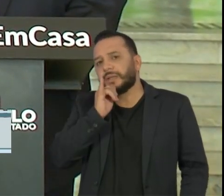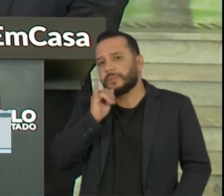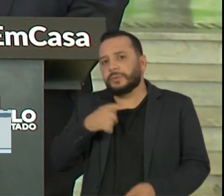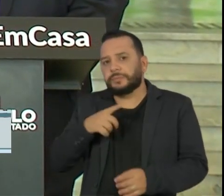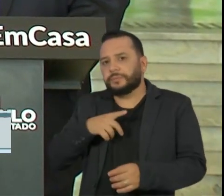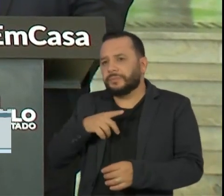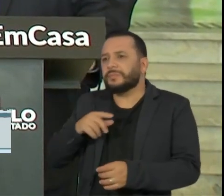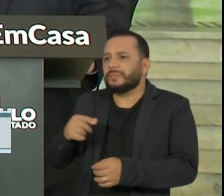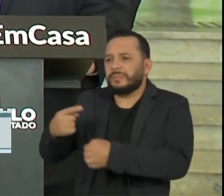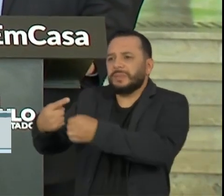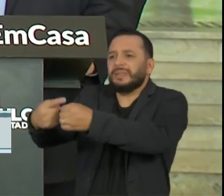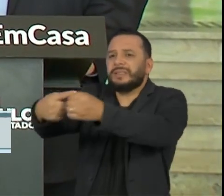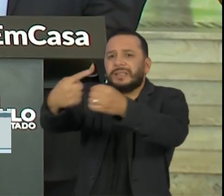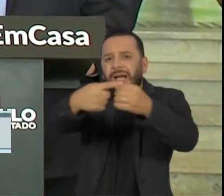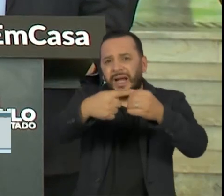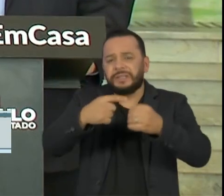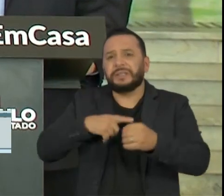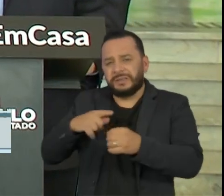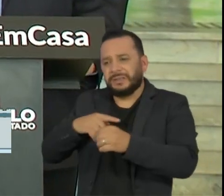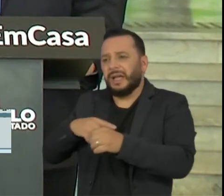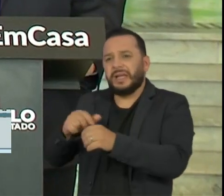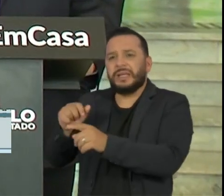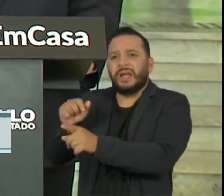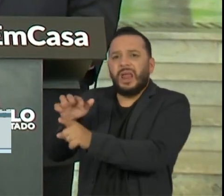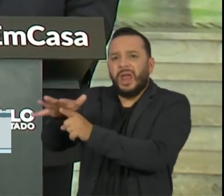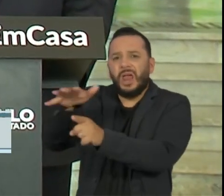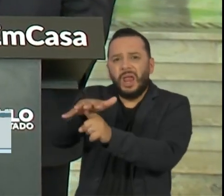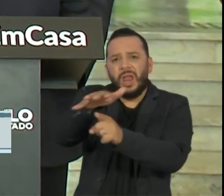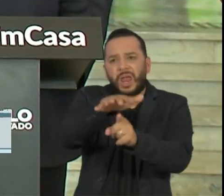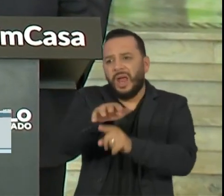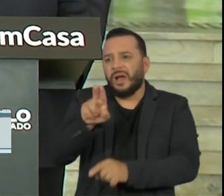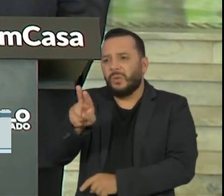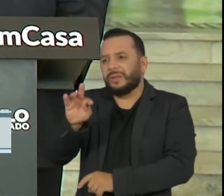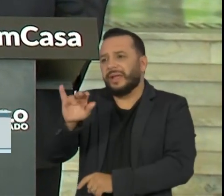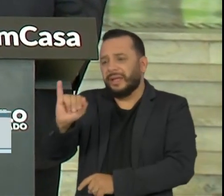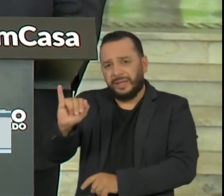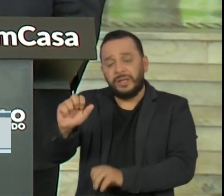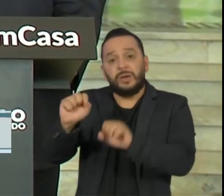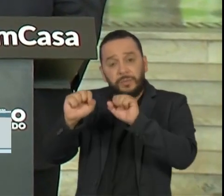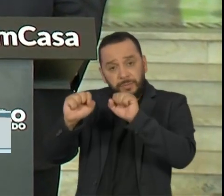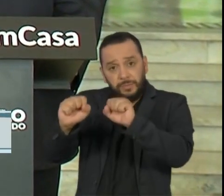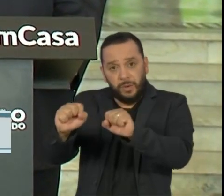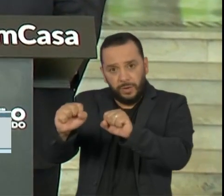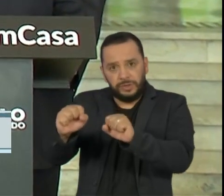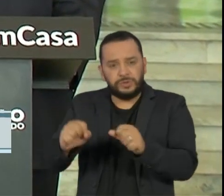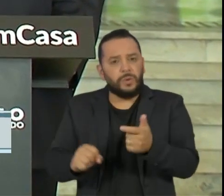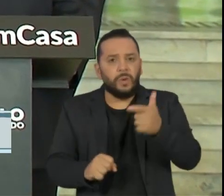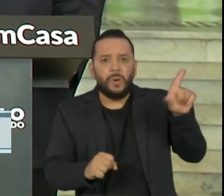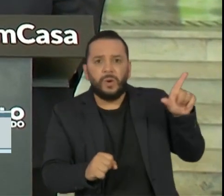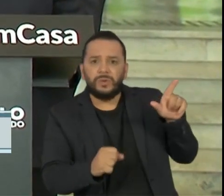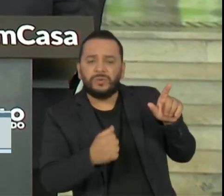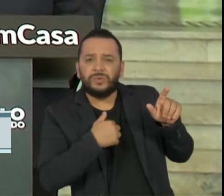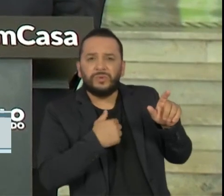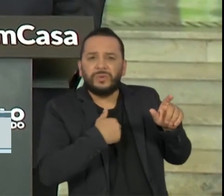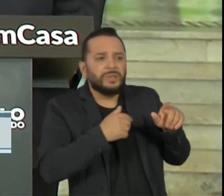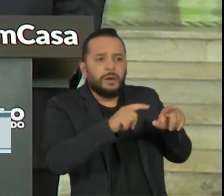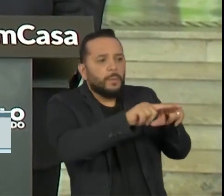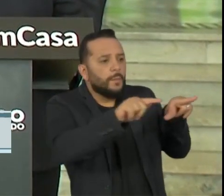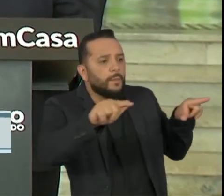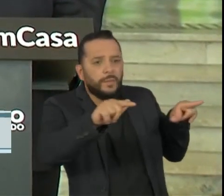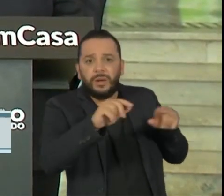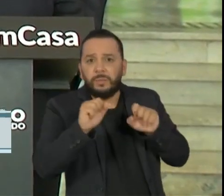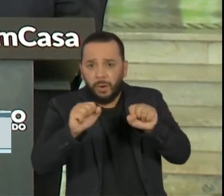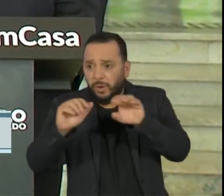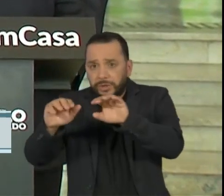ocupação maior mesmo, com todas as condições que a gente está vendo de ampliação de leitos, se pode acontecer algum tipo de transferência para a capital,